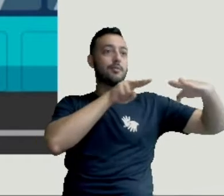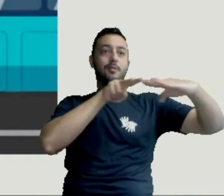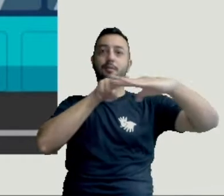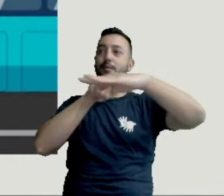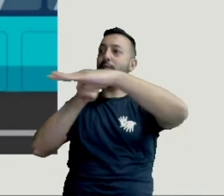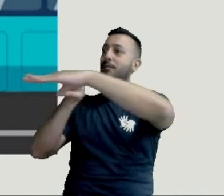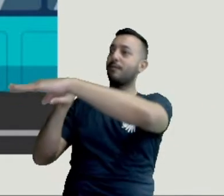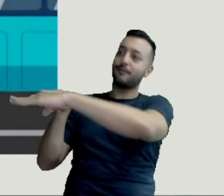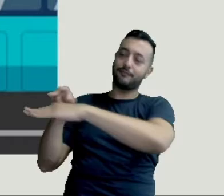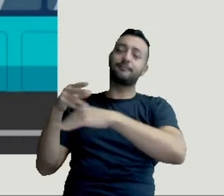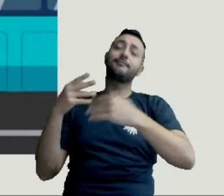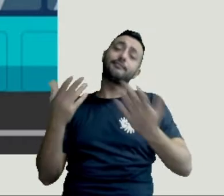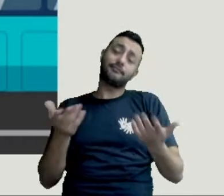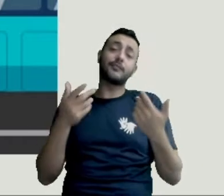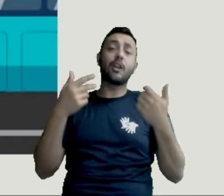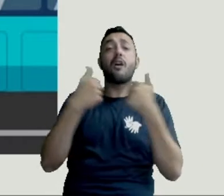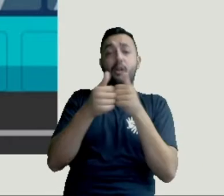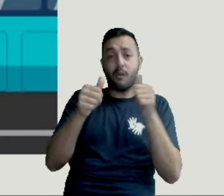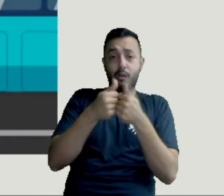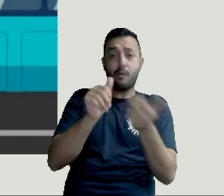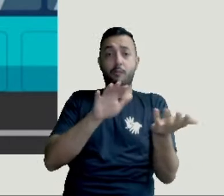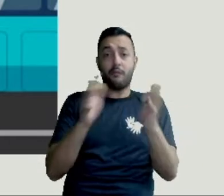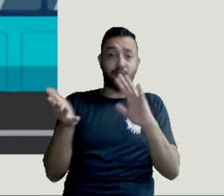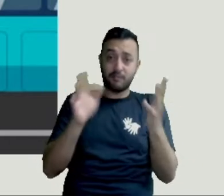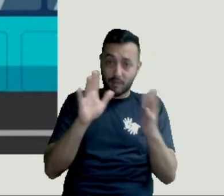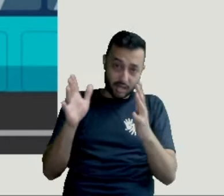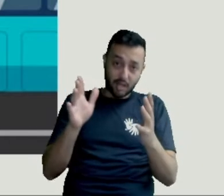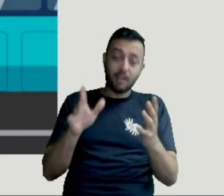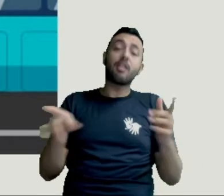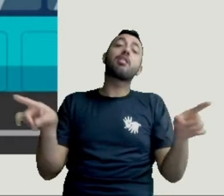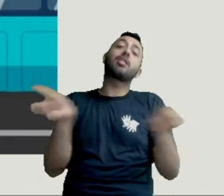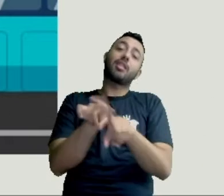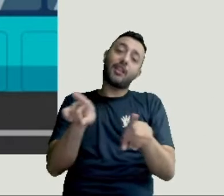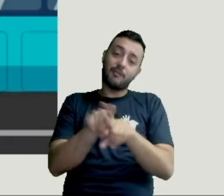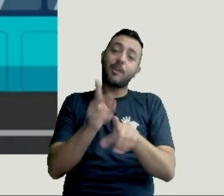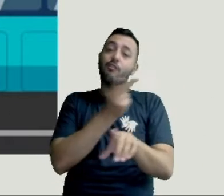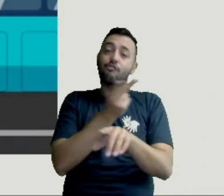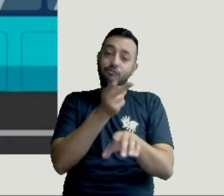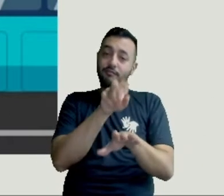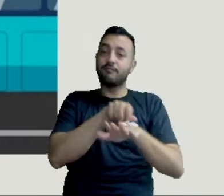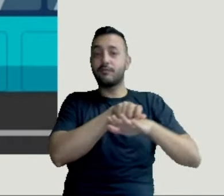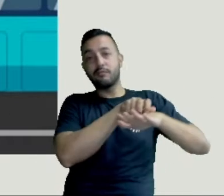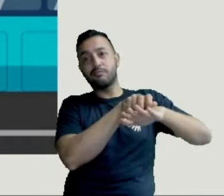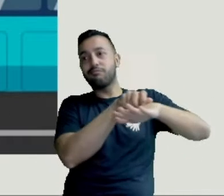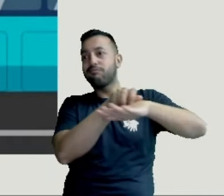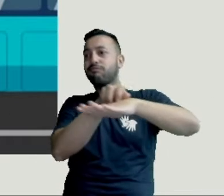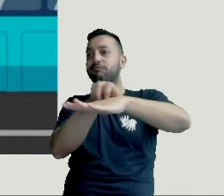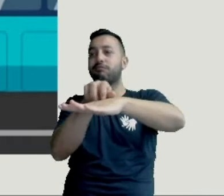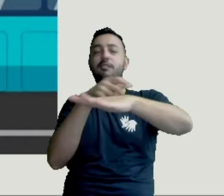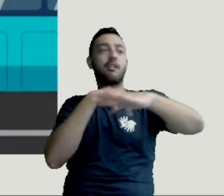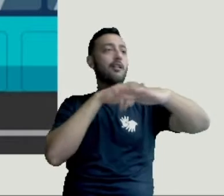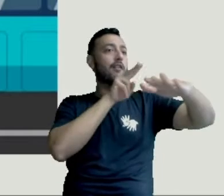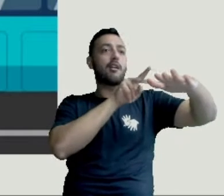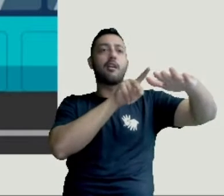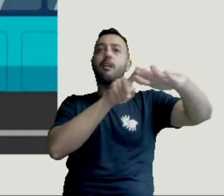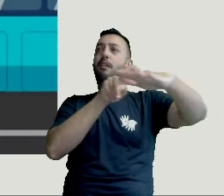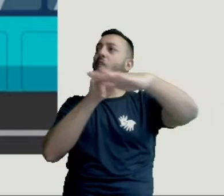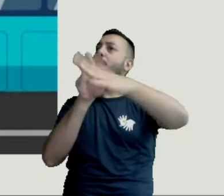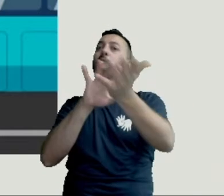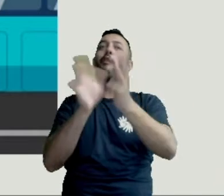movimento e o casal que está dentro, nesse caso, também vai estar em movimento, ok? Então a gente chama isso